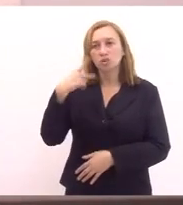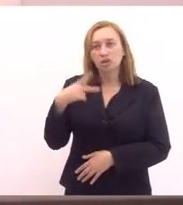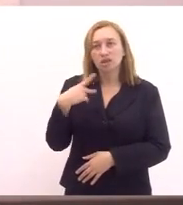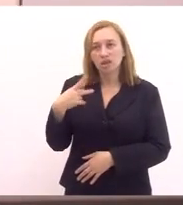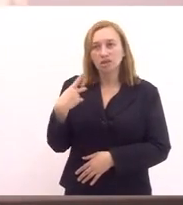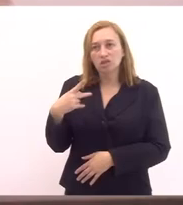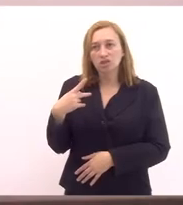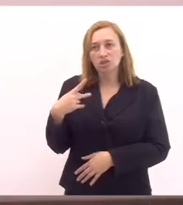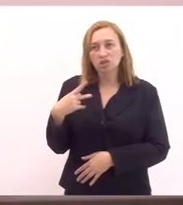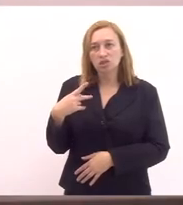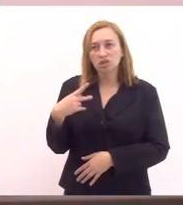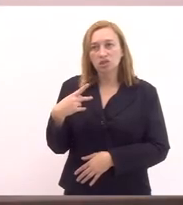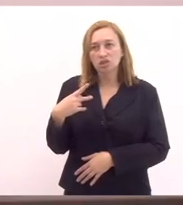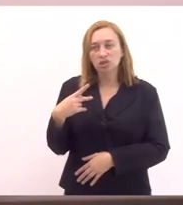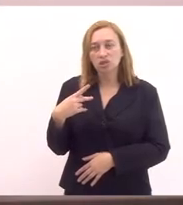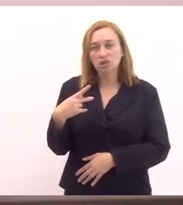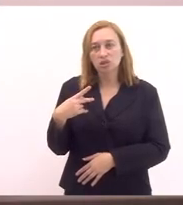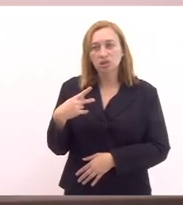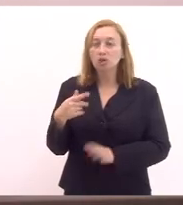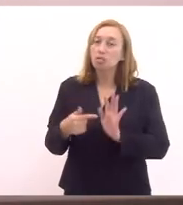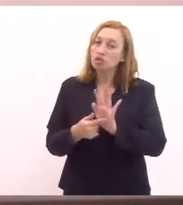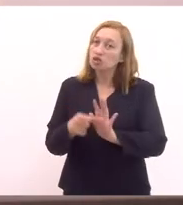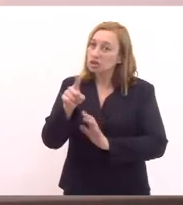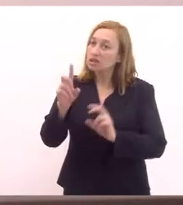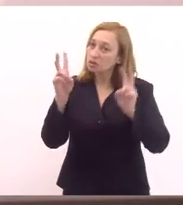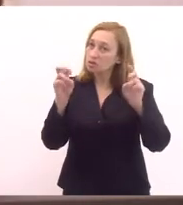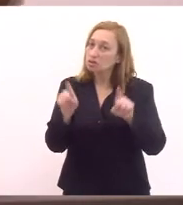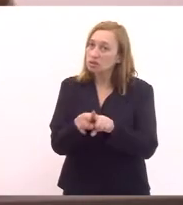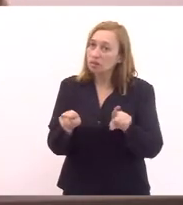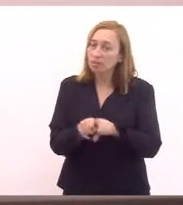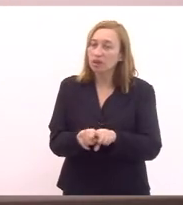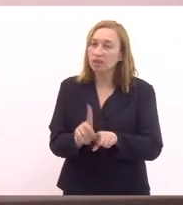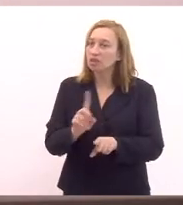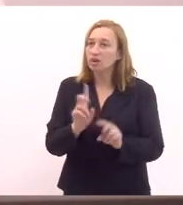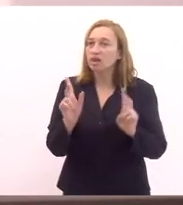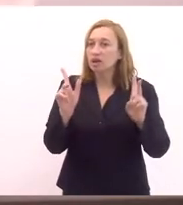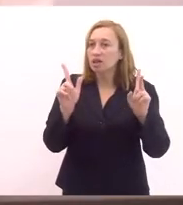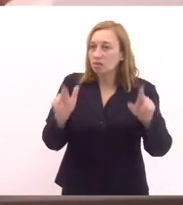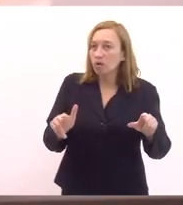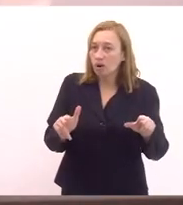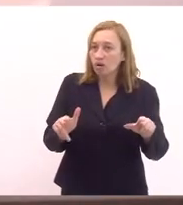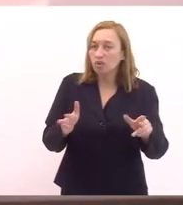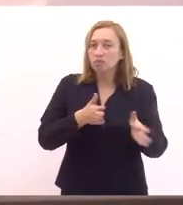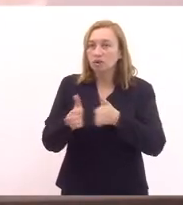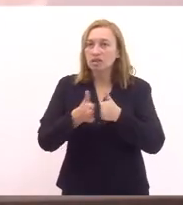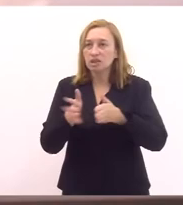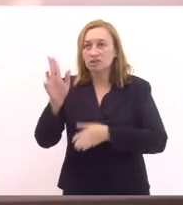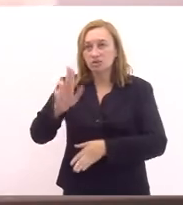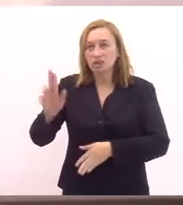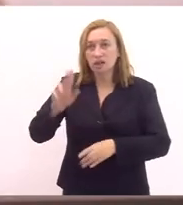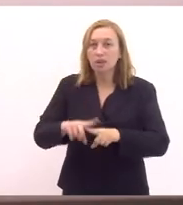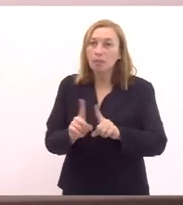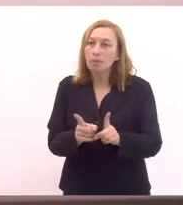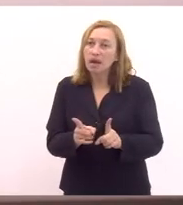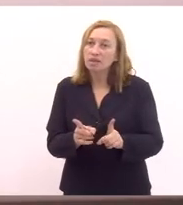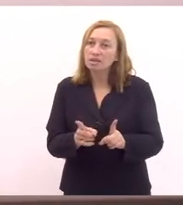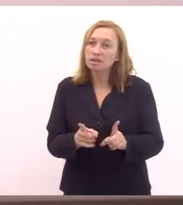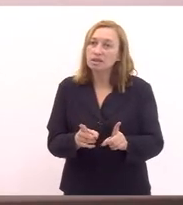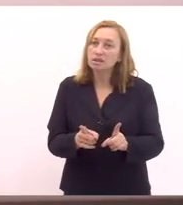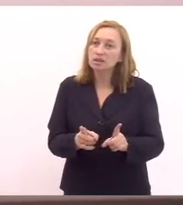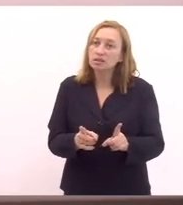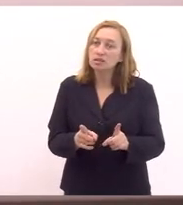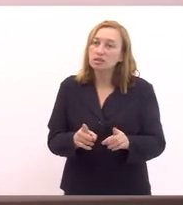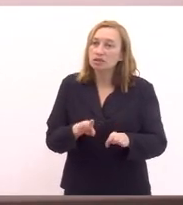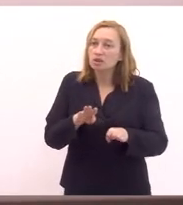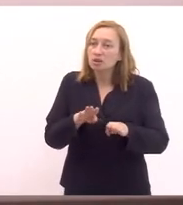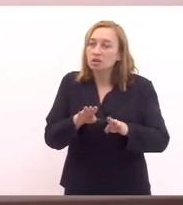afirmativas nesse caso e como é claro que não são iguais àquelas da associação Universidade Mas se há um